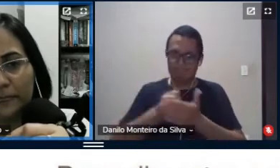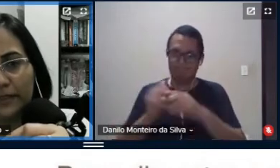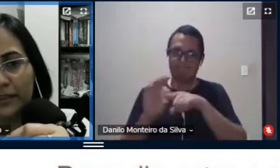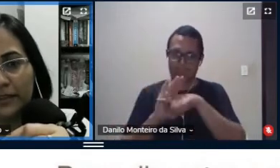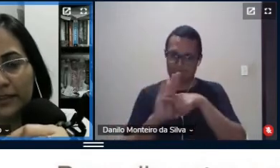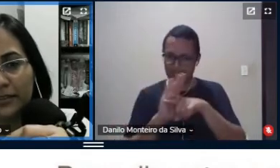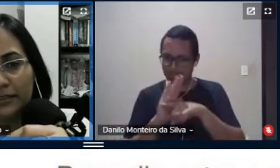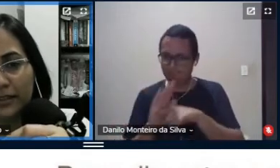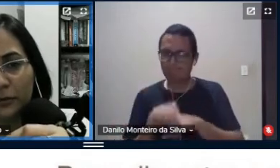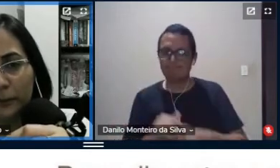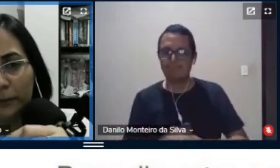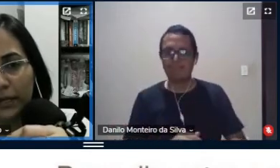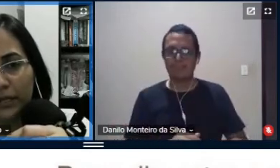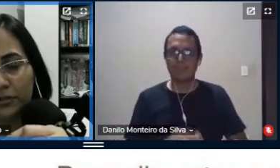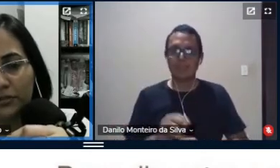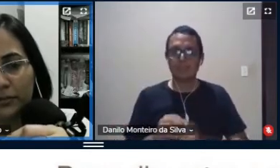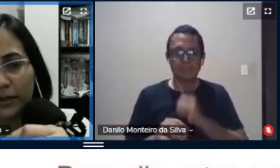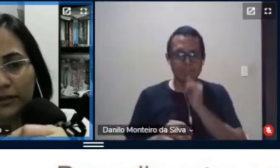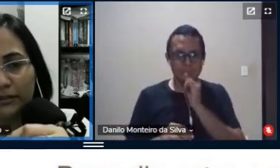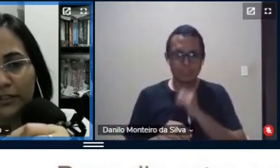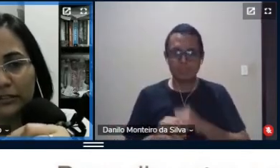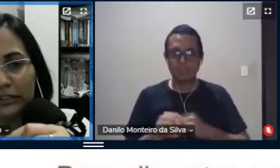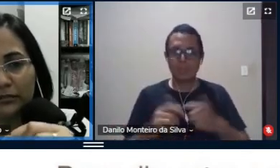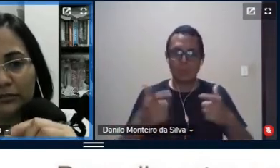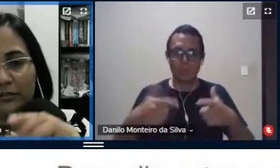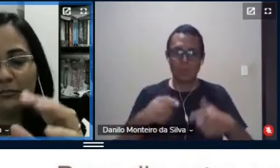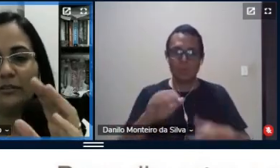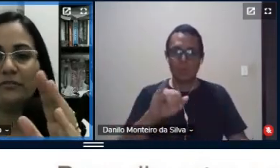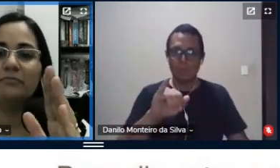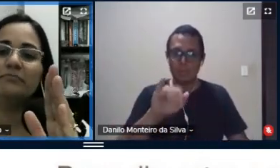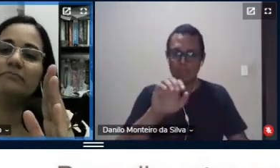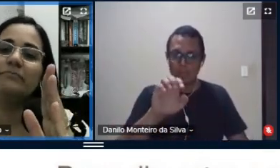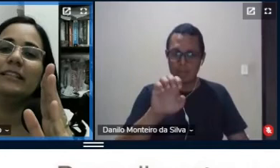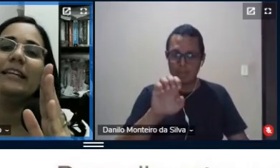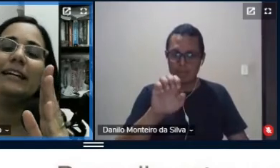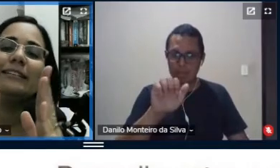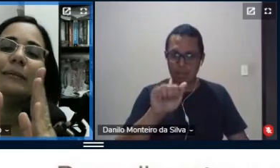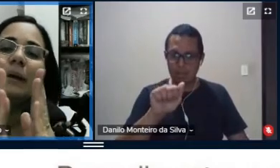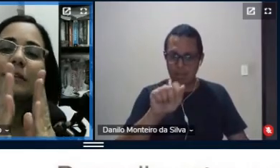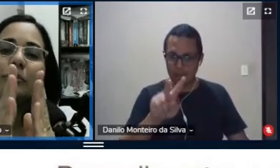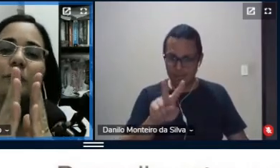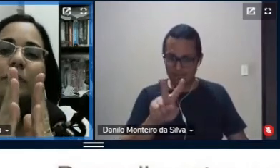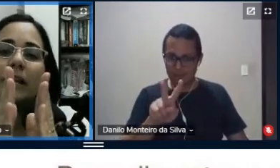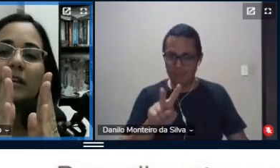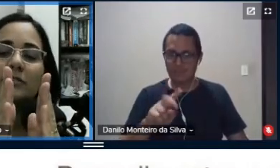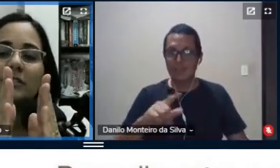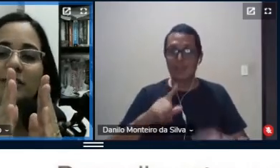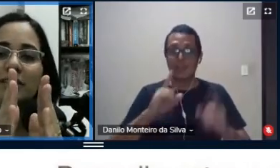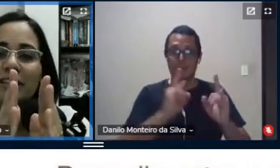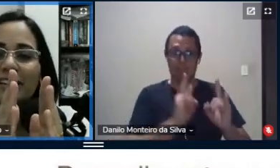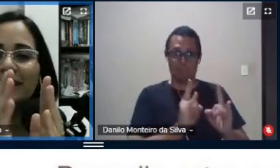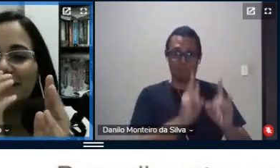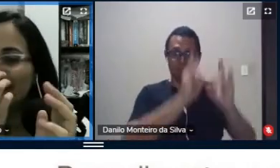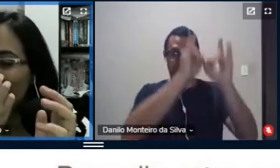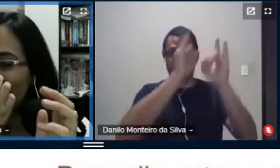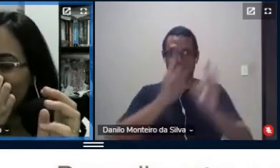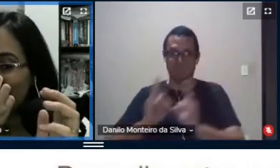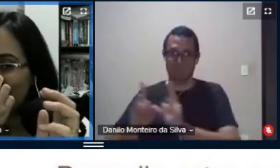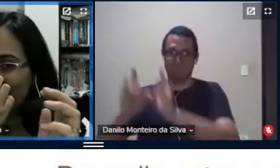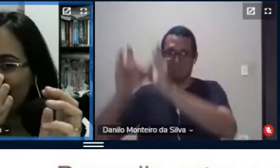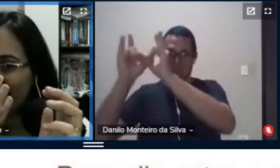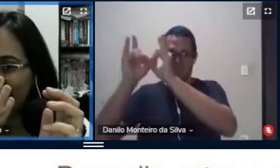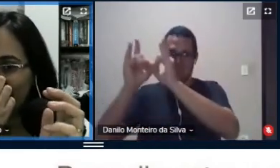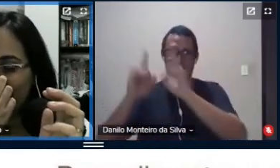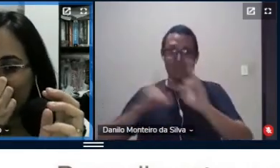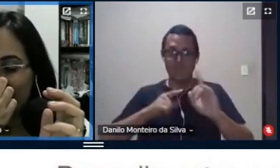CTA, tem um prédio que separa, na verdade tem uma trinca que separa dois prédios, assim, que